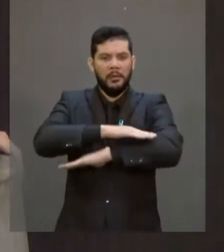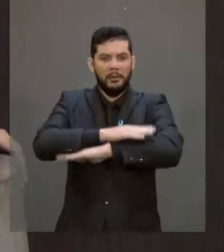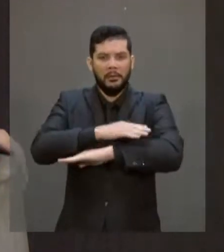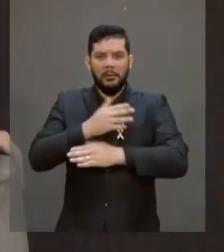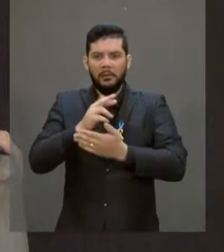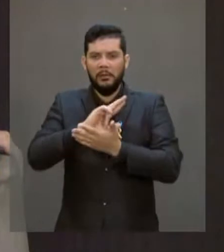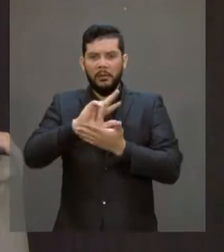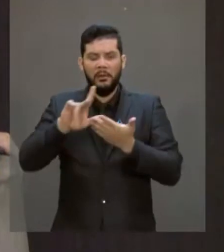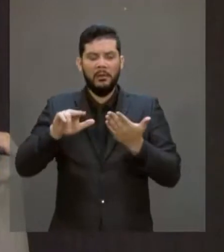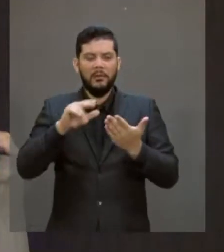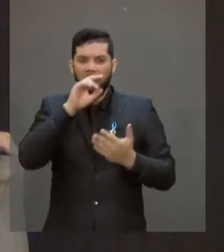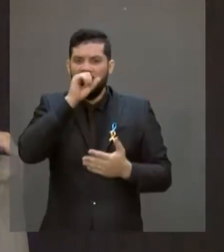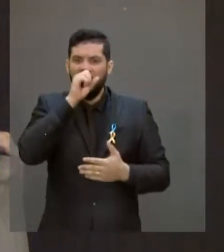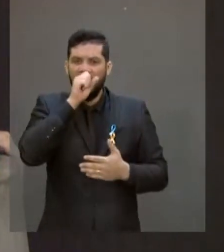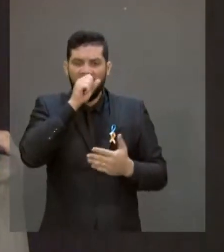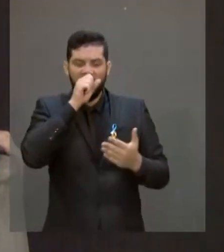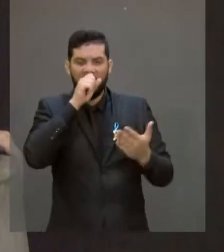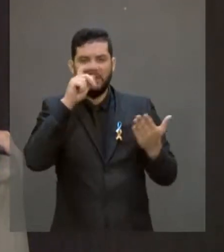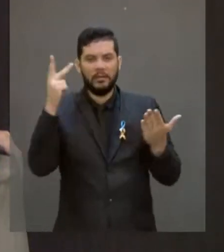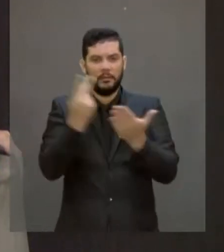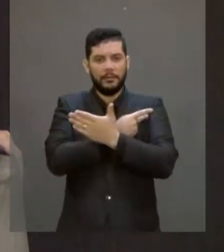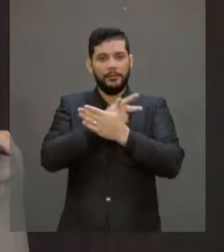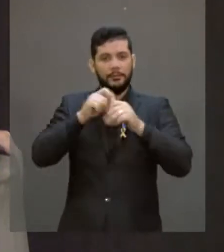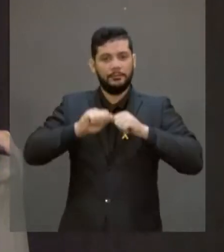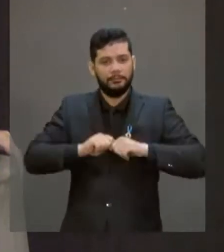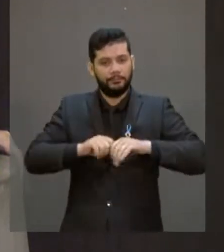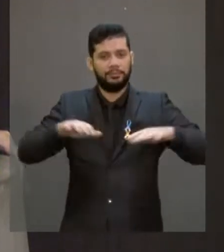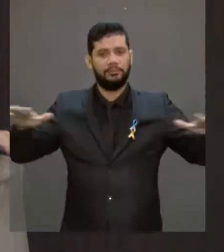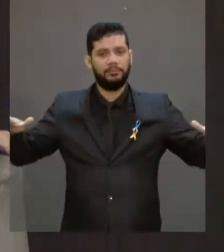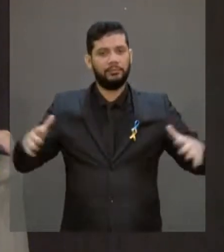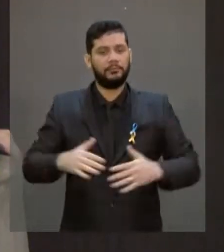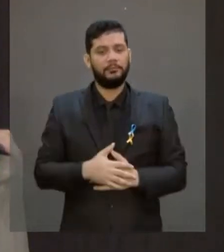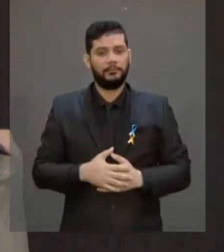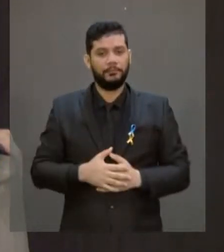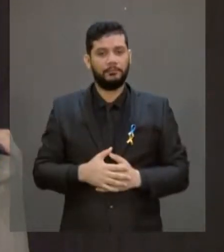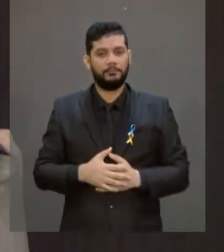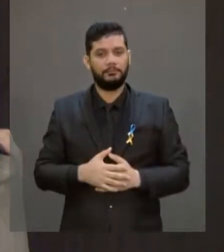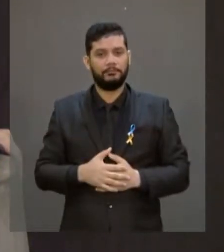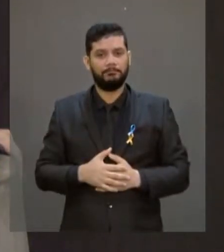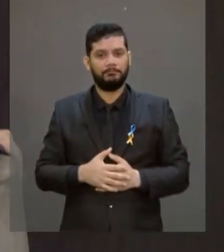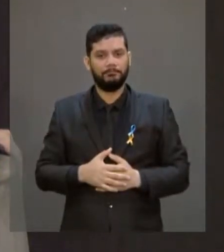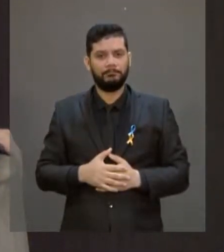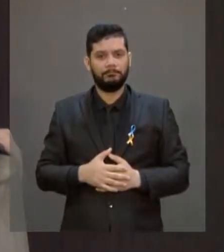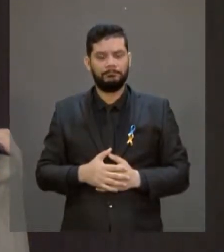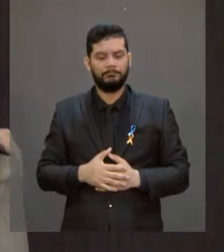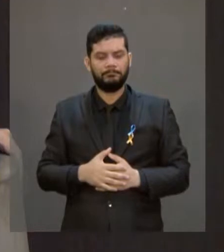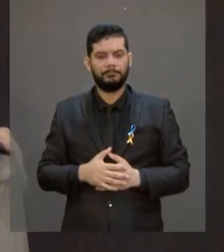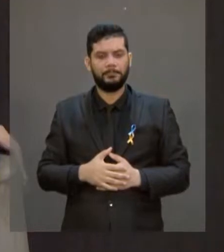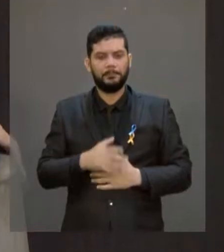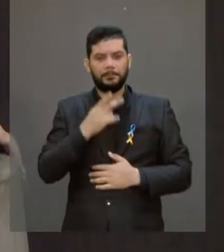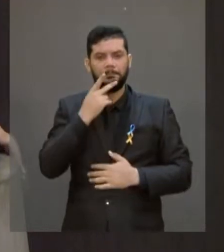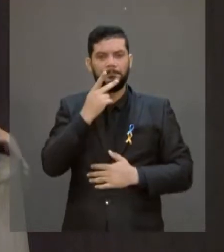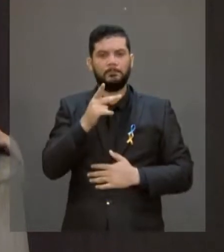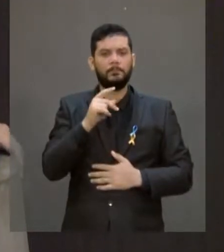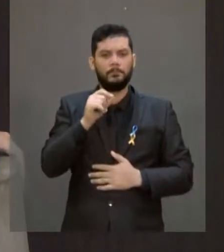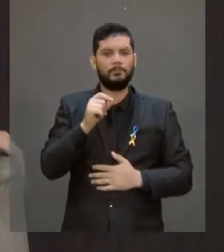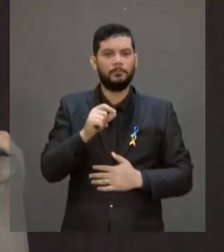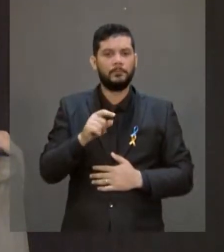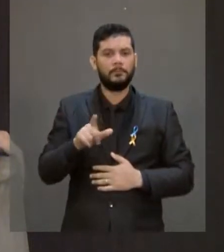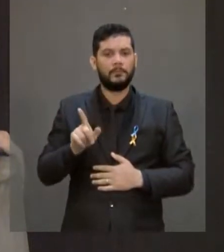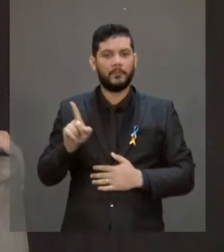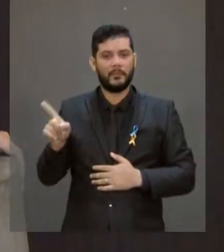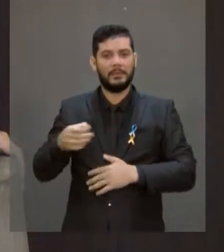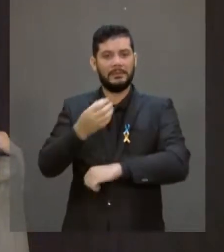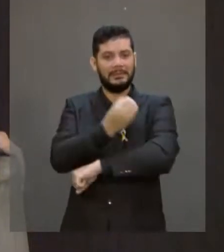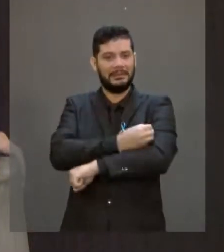dado a conhecer dessa tragédia, porque é uma tragédia. Nos falaram que havia no Vicente Pison,